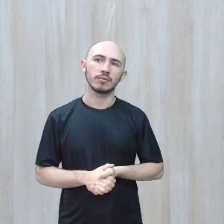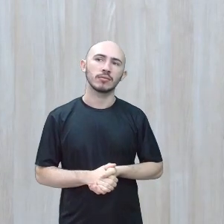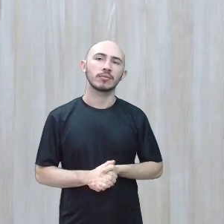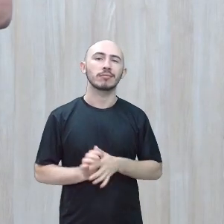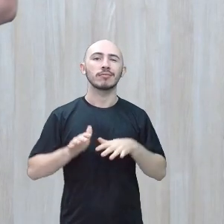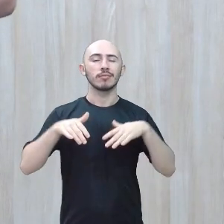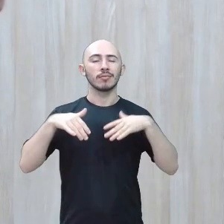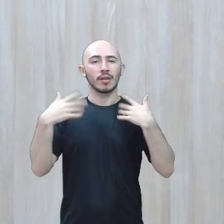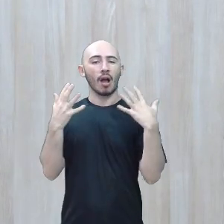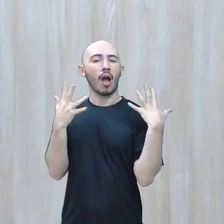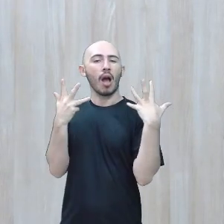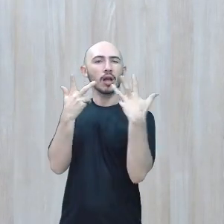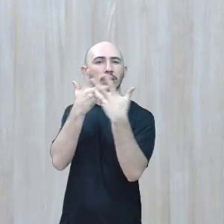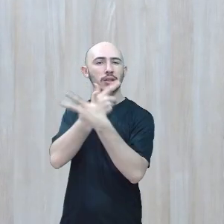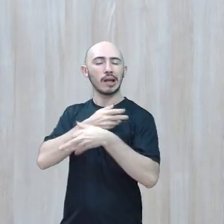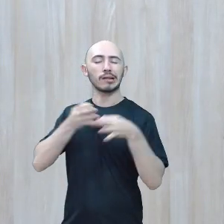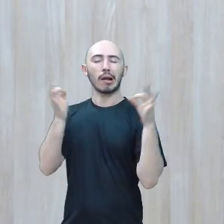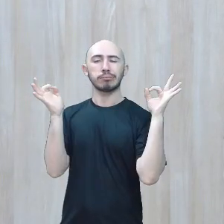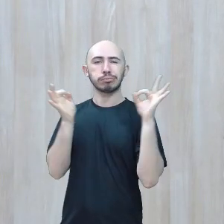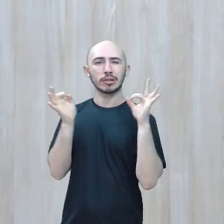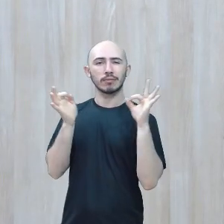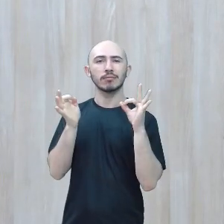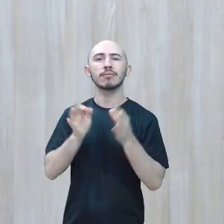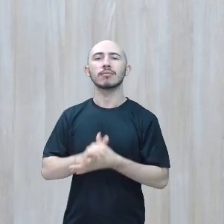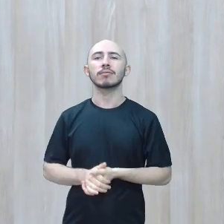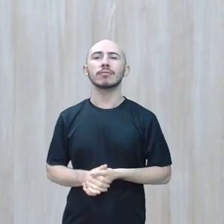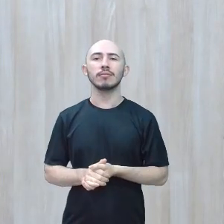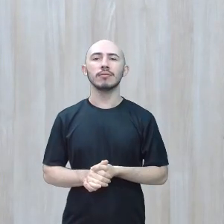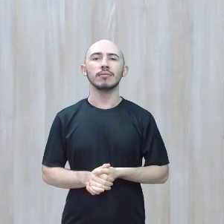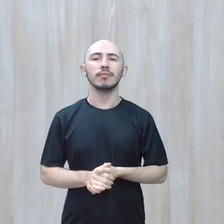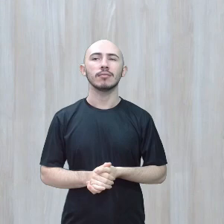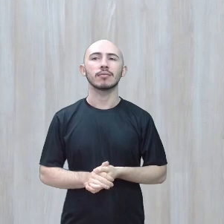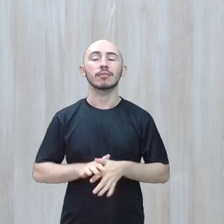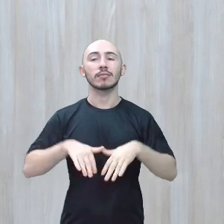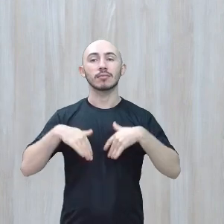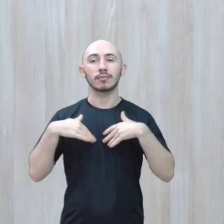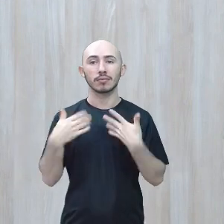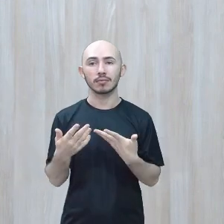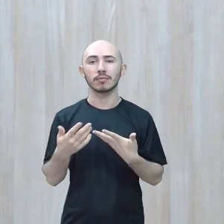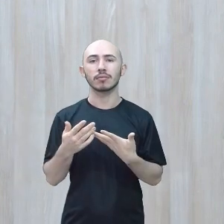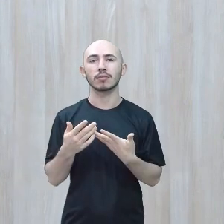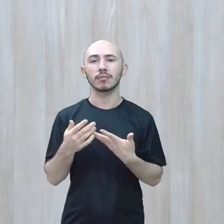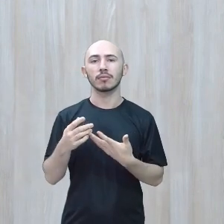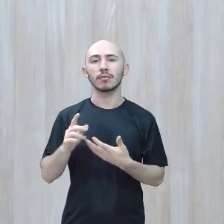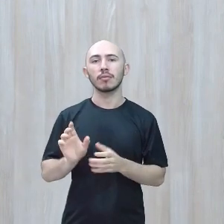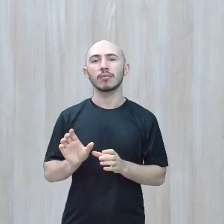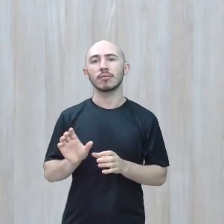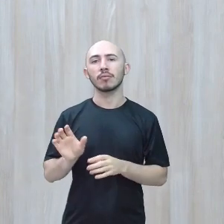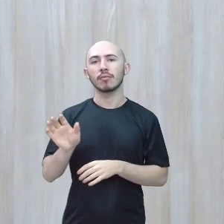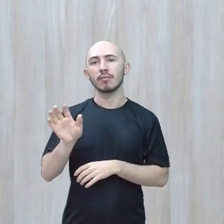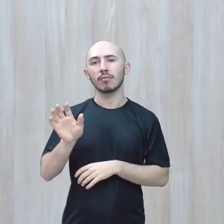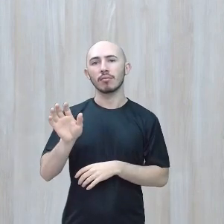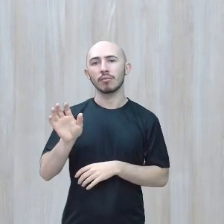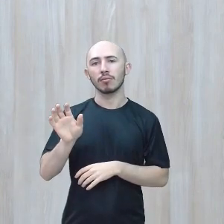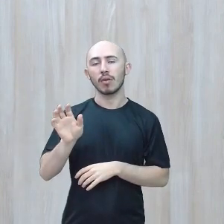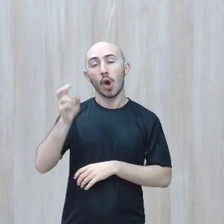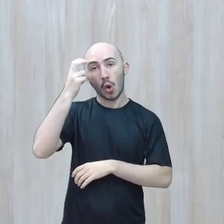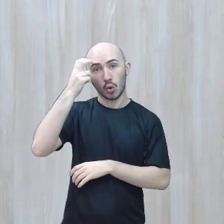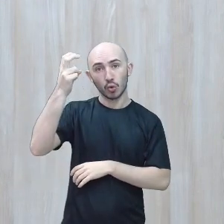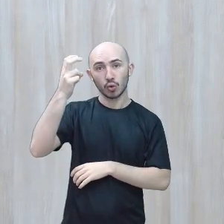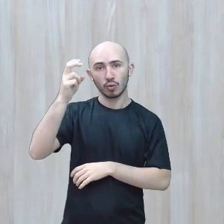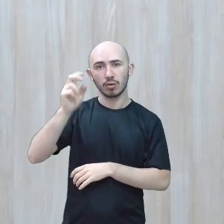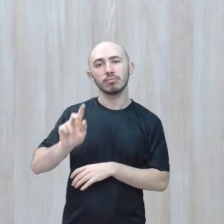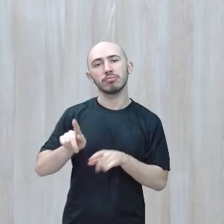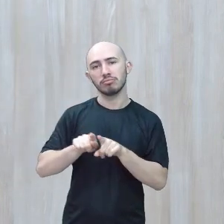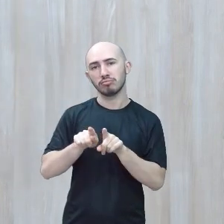a estética perfeita. Bom, para o K-pop e para a cultura